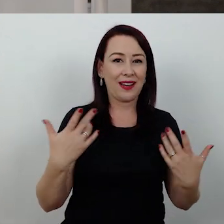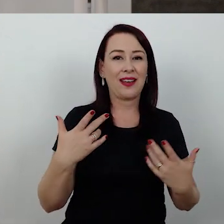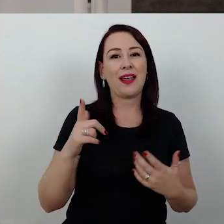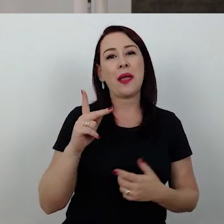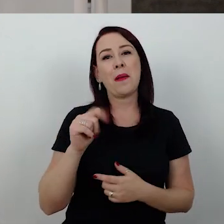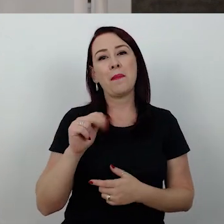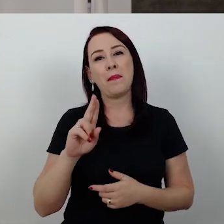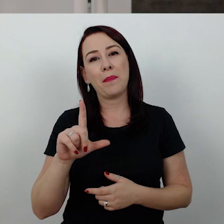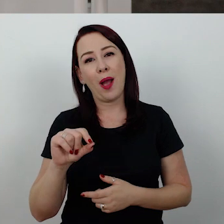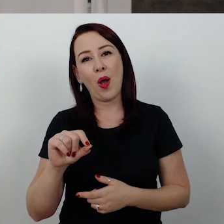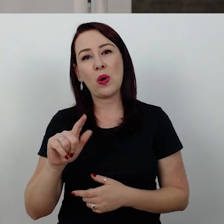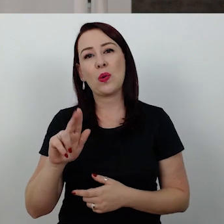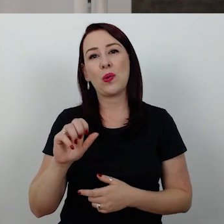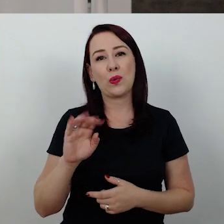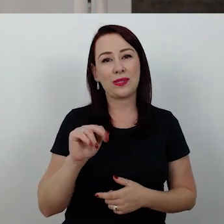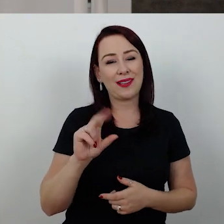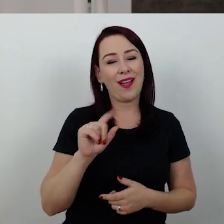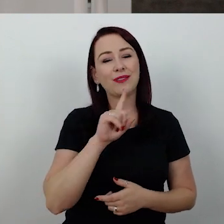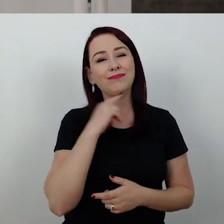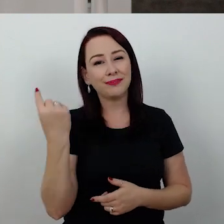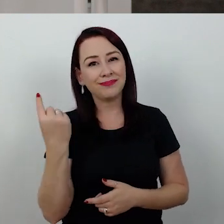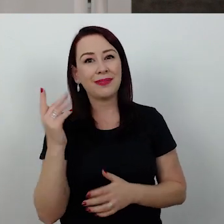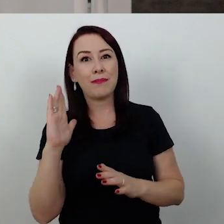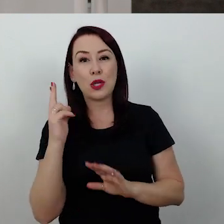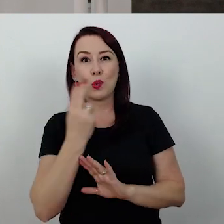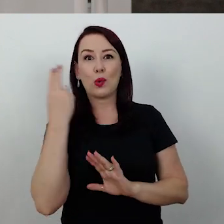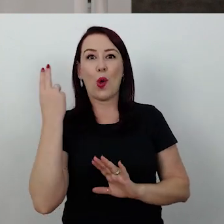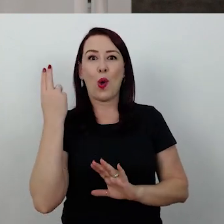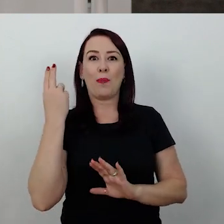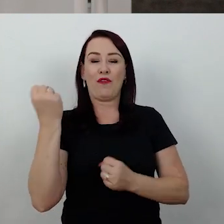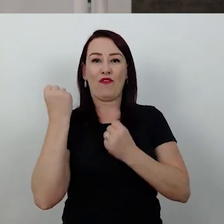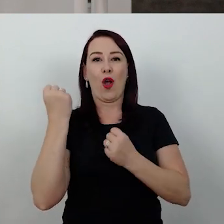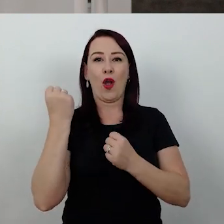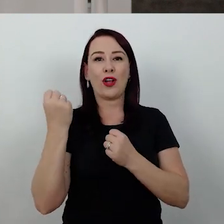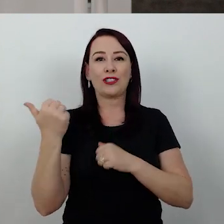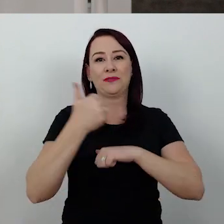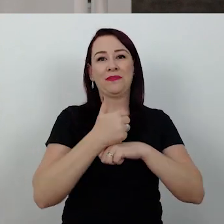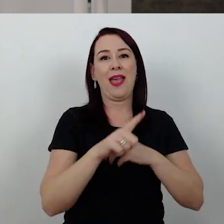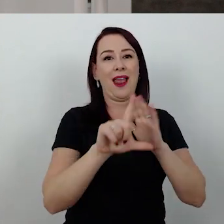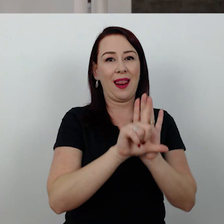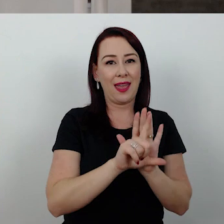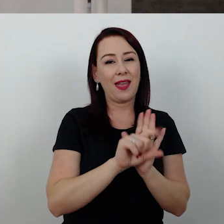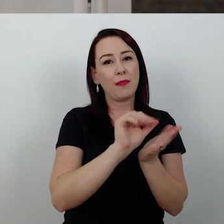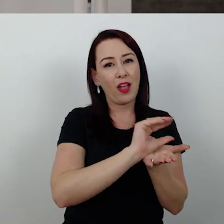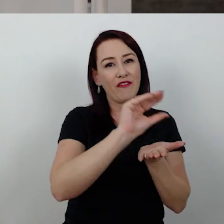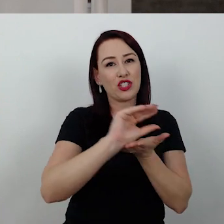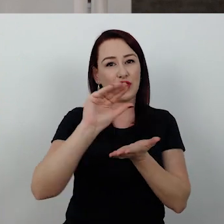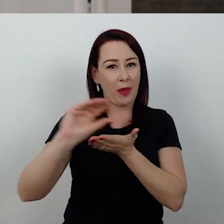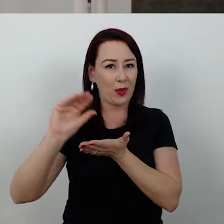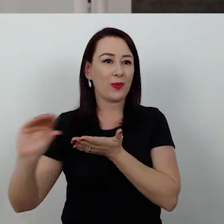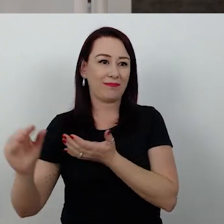se foi, deixou aí o nome dele com essa força, né, de recursos para o investimento na